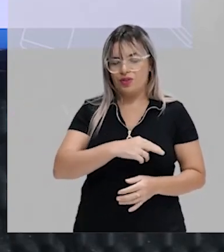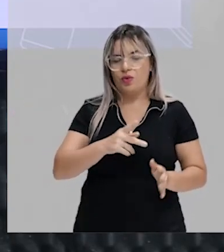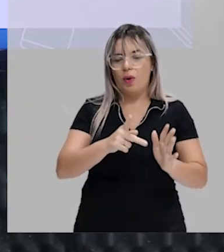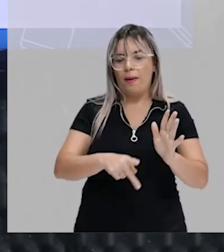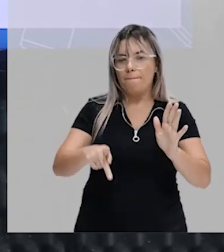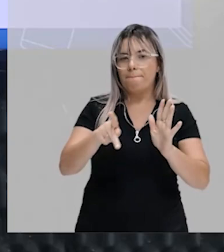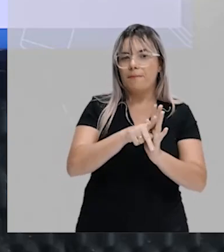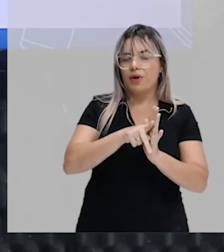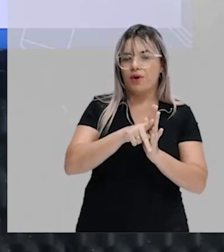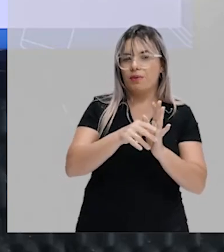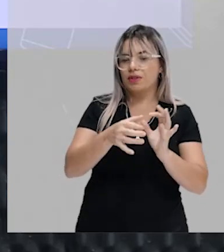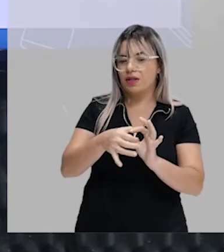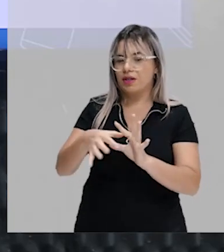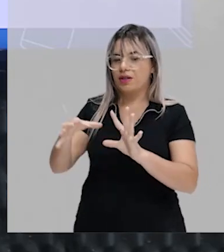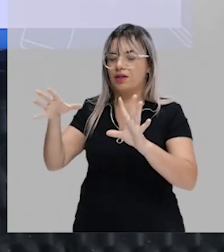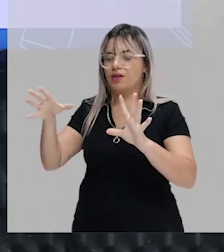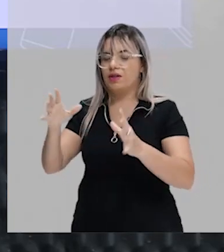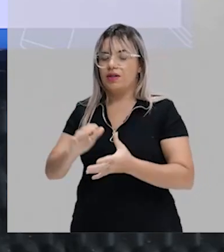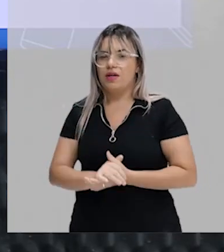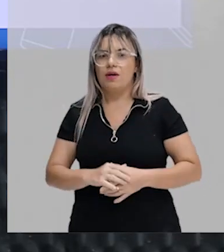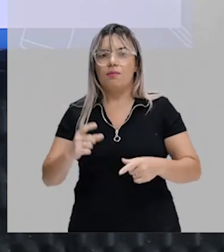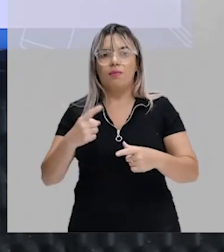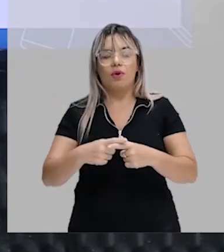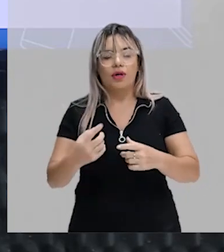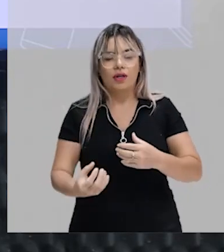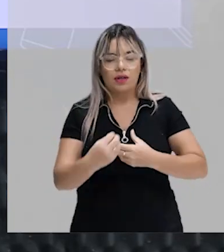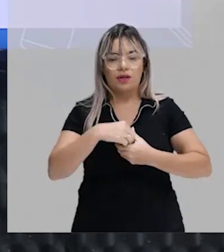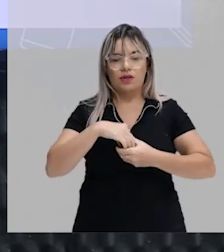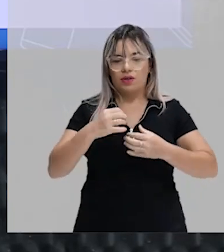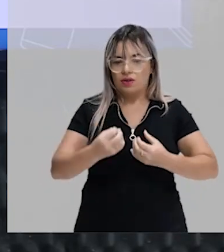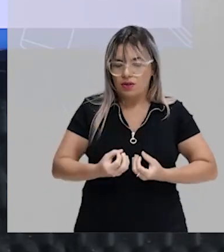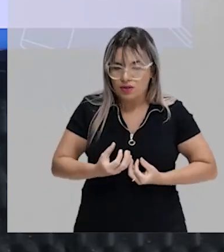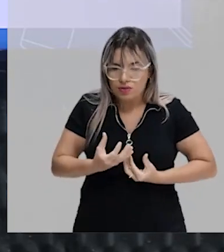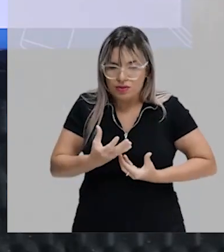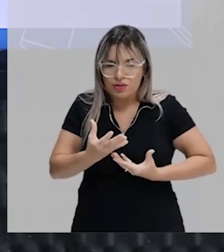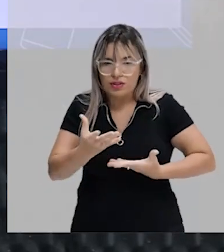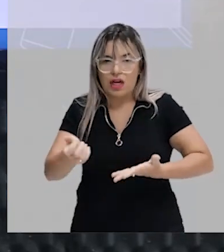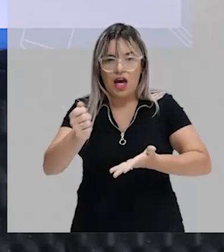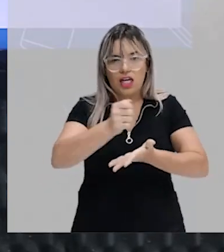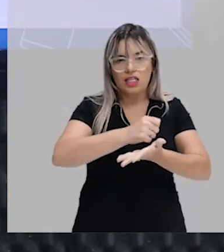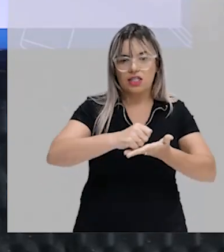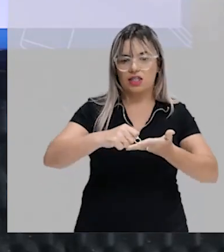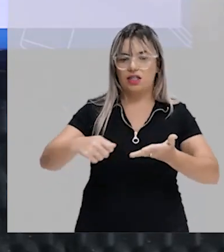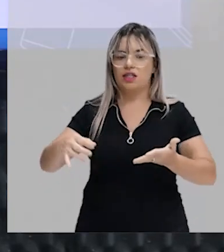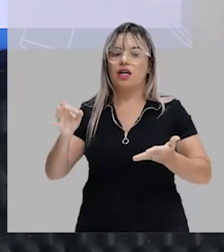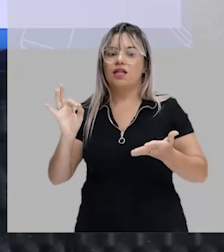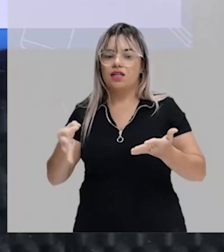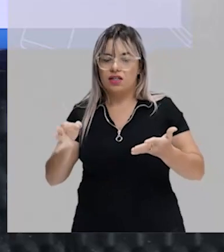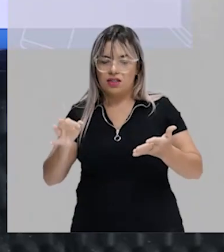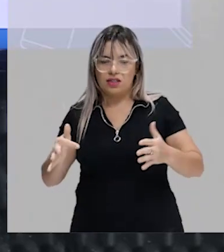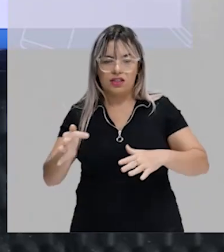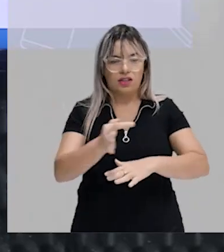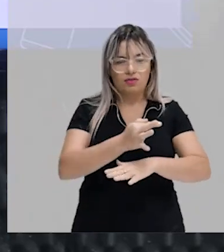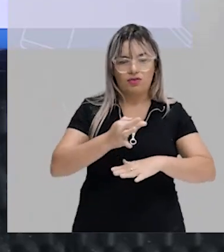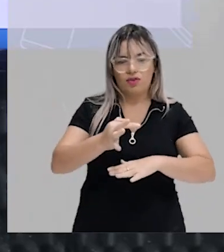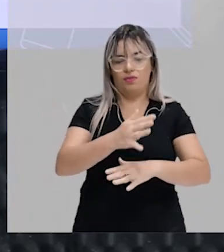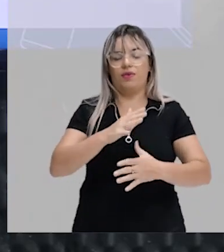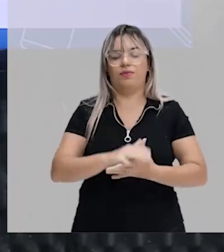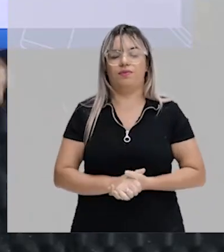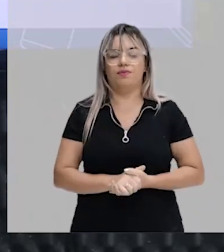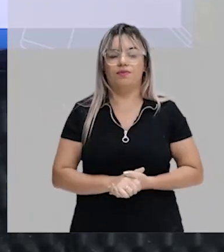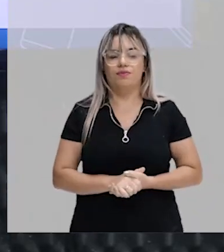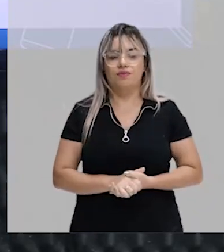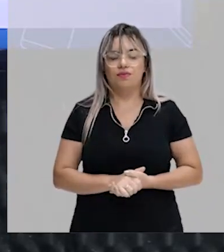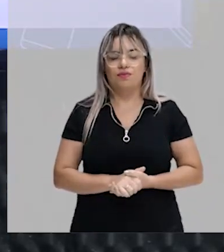gosto do parnasianismo? Por causa do culto ao refinado, ao clássico, que eu gosto. Tá? Como uso de recursos,